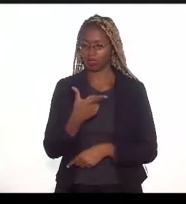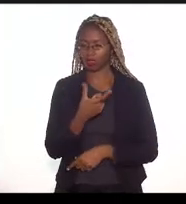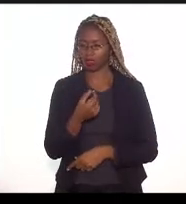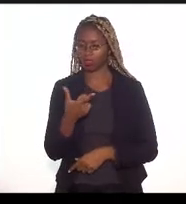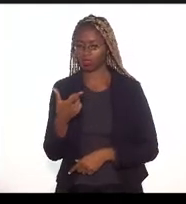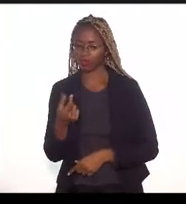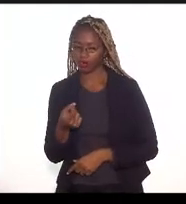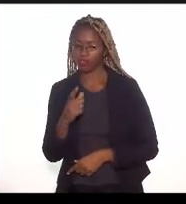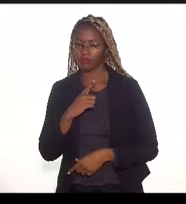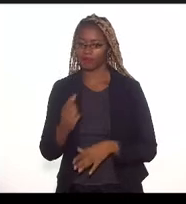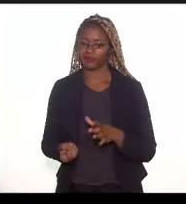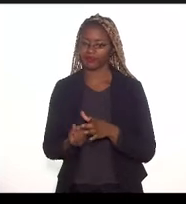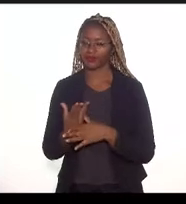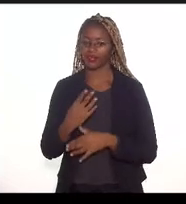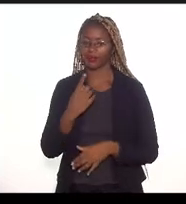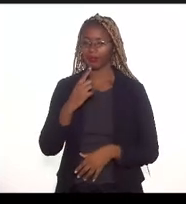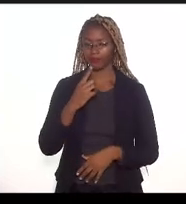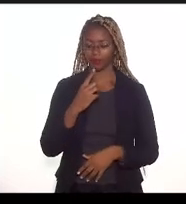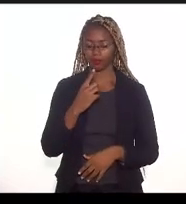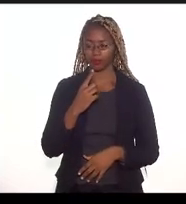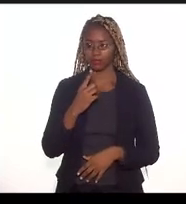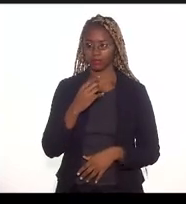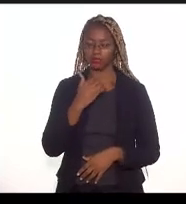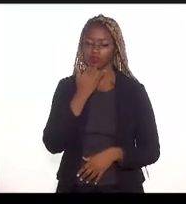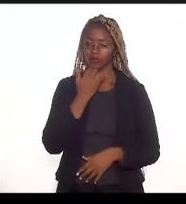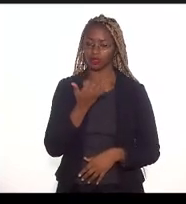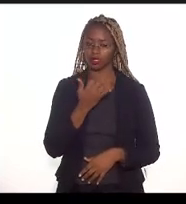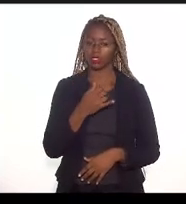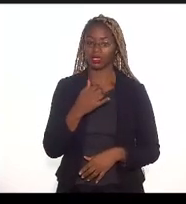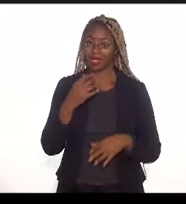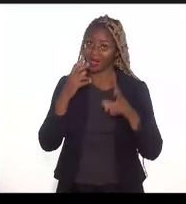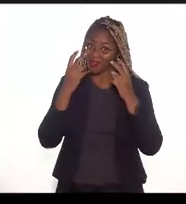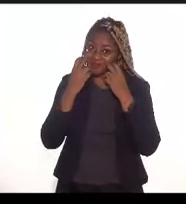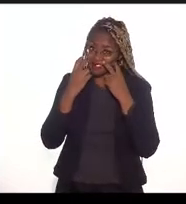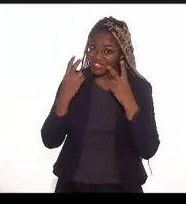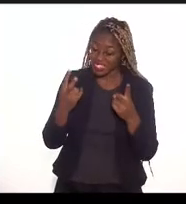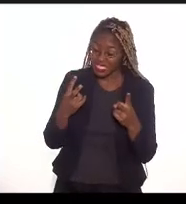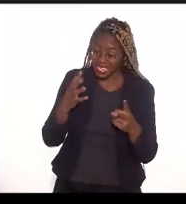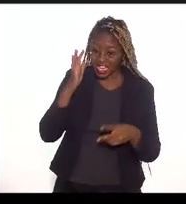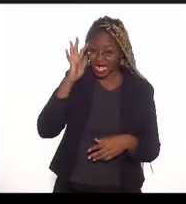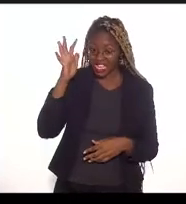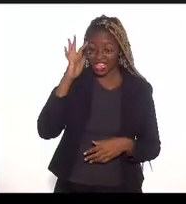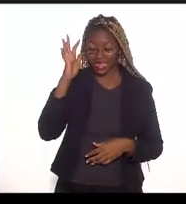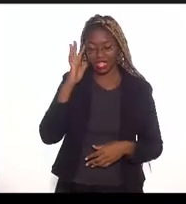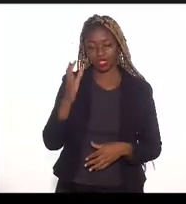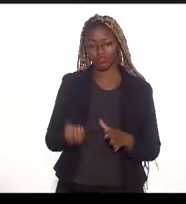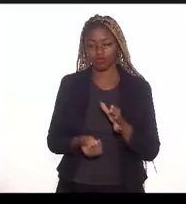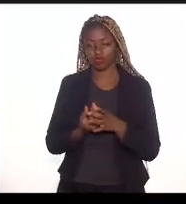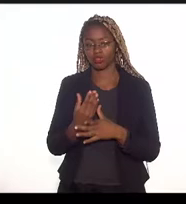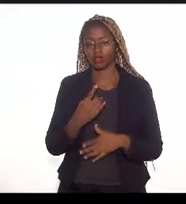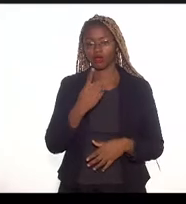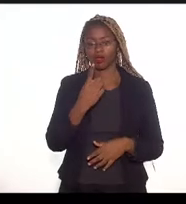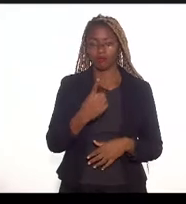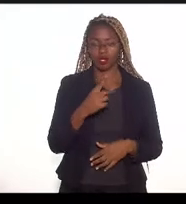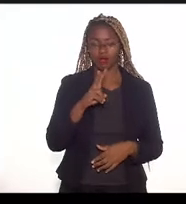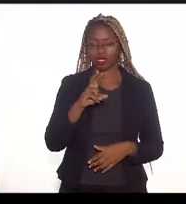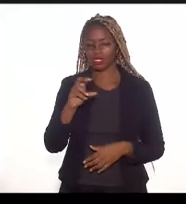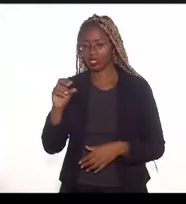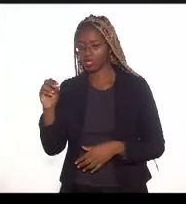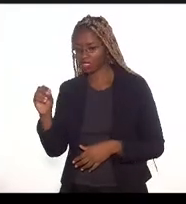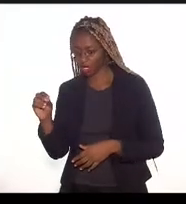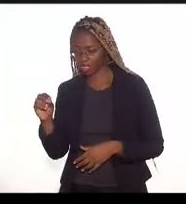tivemos a geração de 1.500, ou melhor, temos a previsão de gerar 1.520 empregos